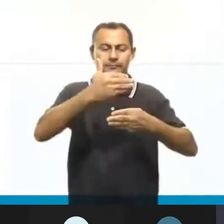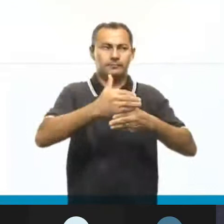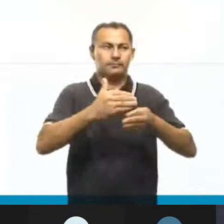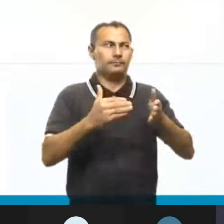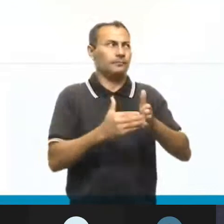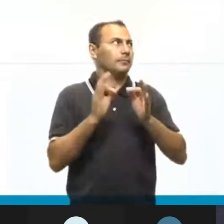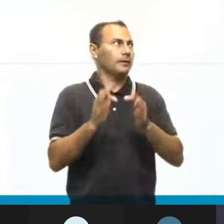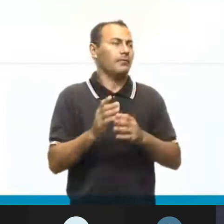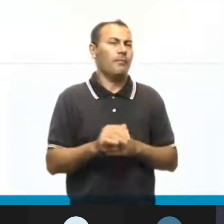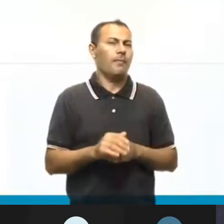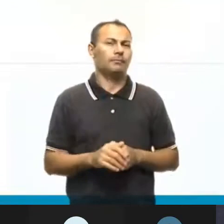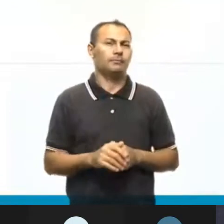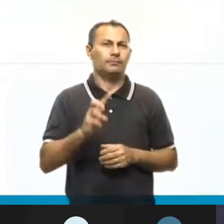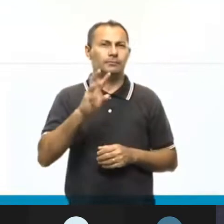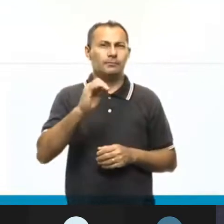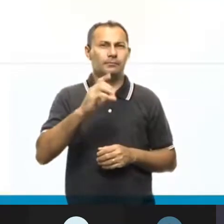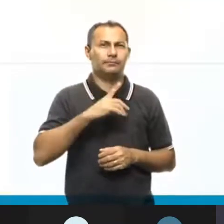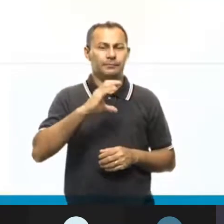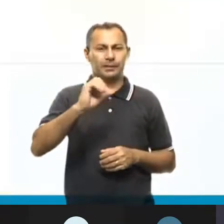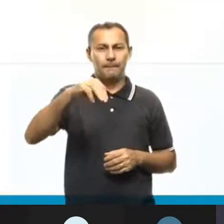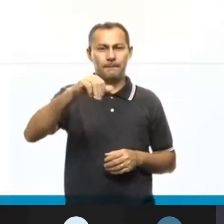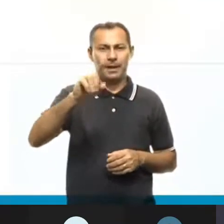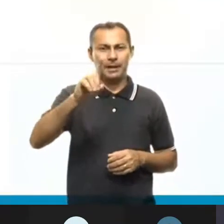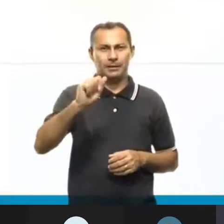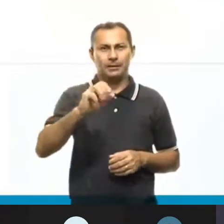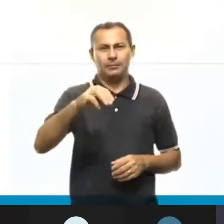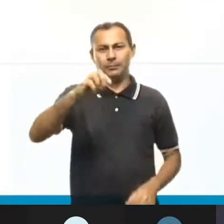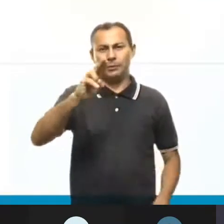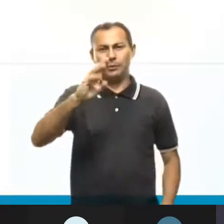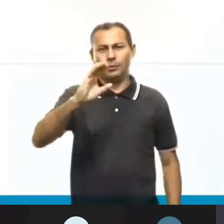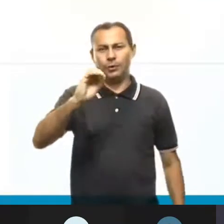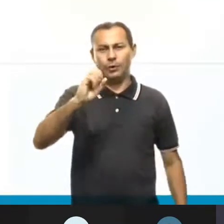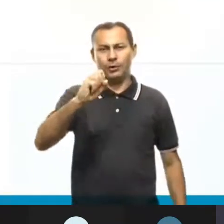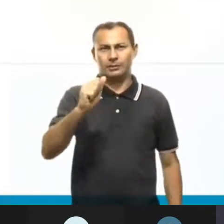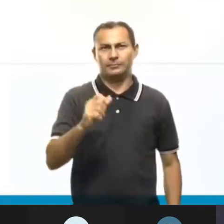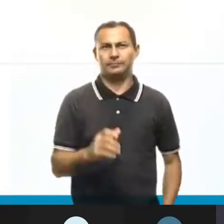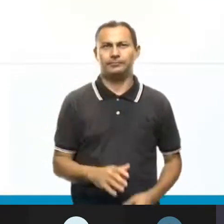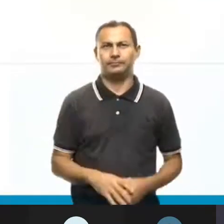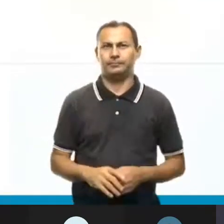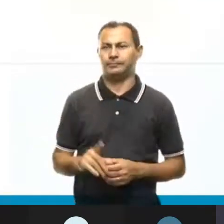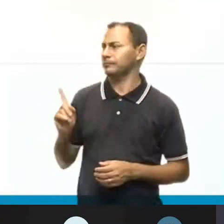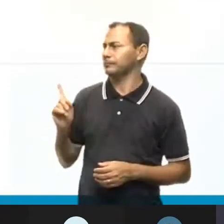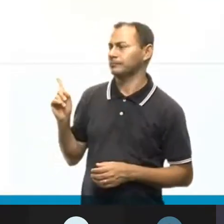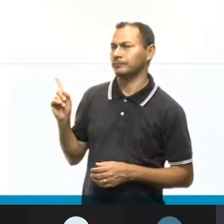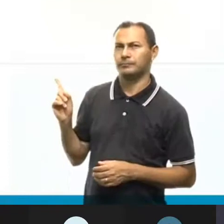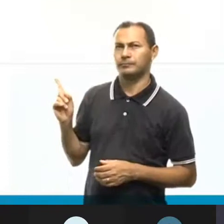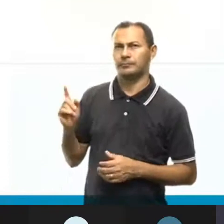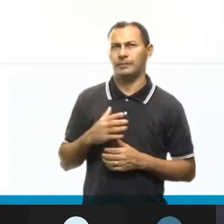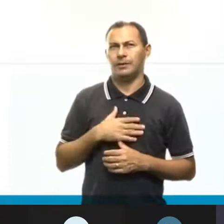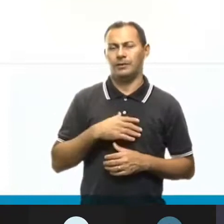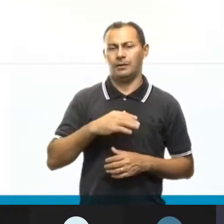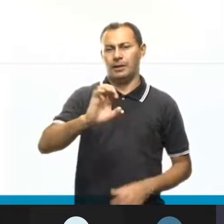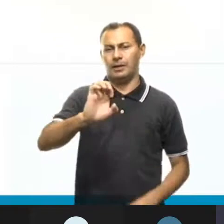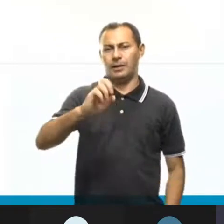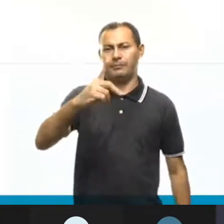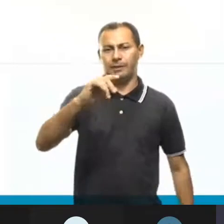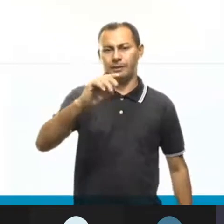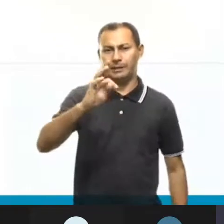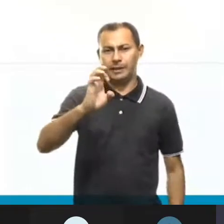da traqueia. Então, aqui eu vou ter a camada mucosa, como está mostrando aqui. Aqui, ó, é o meu